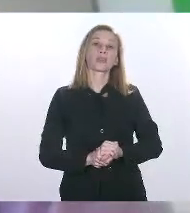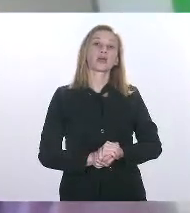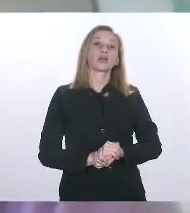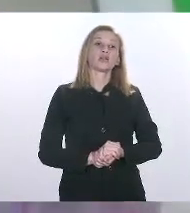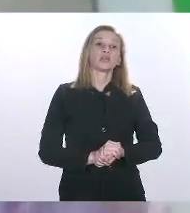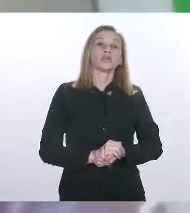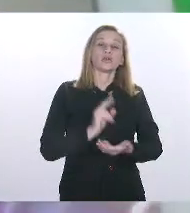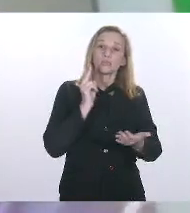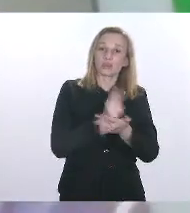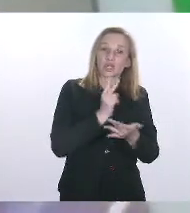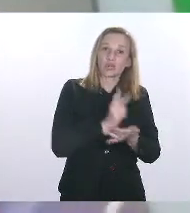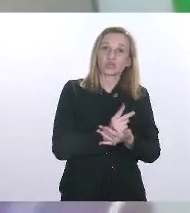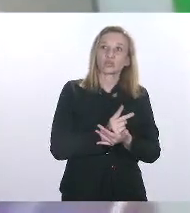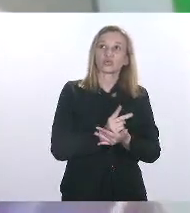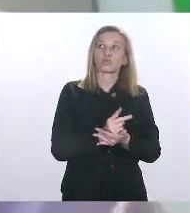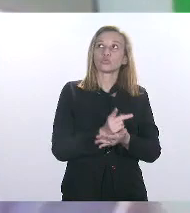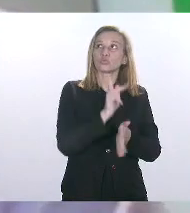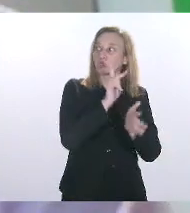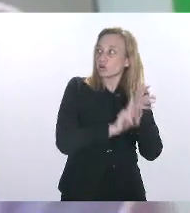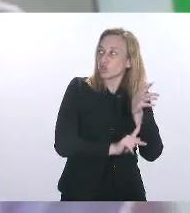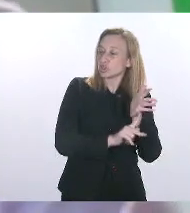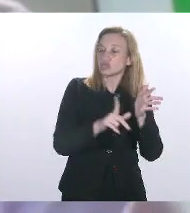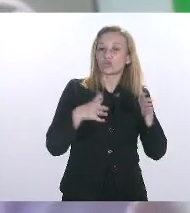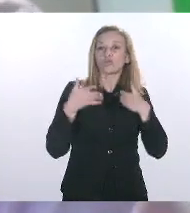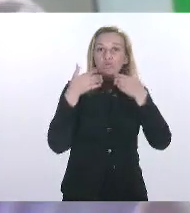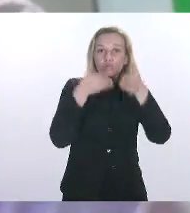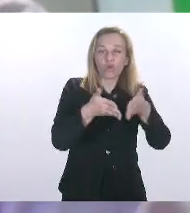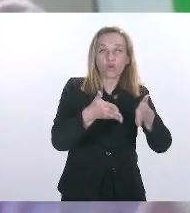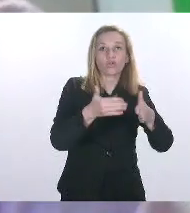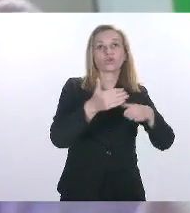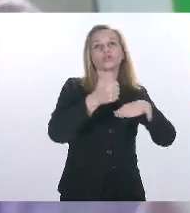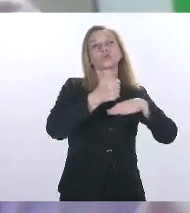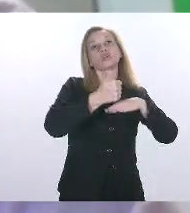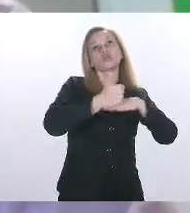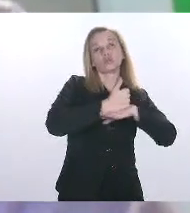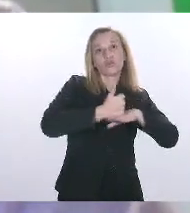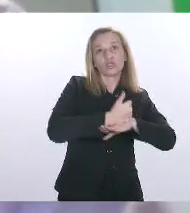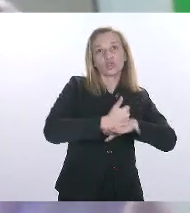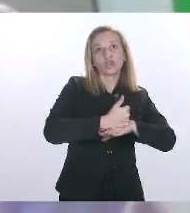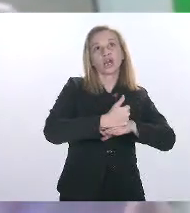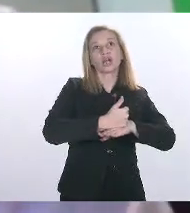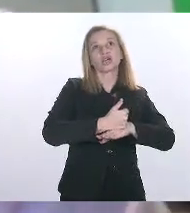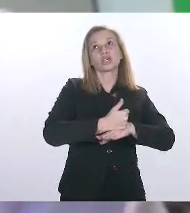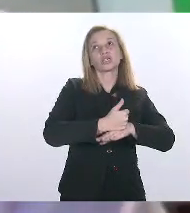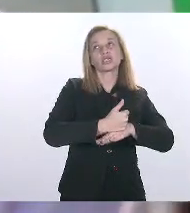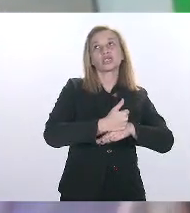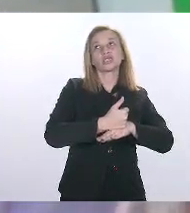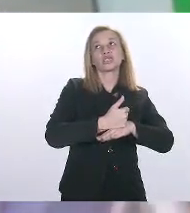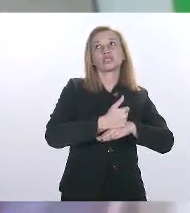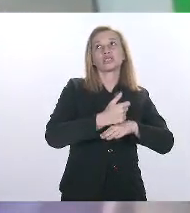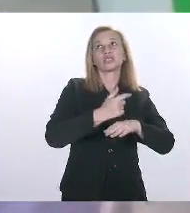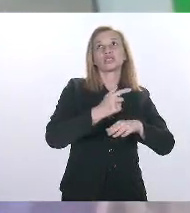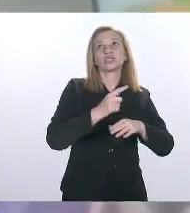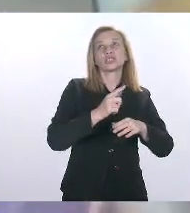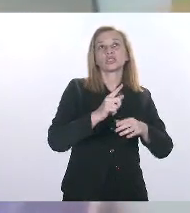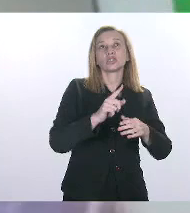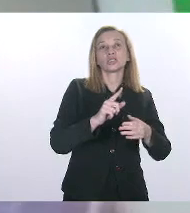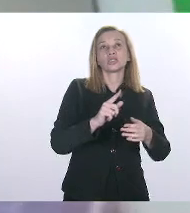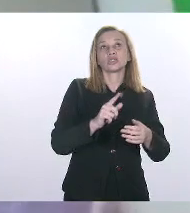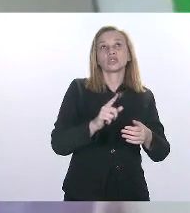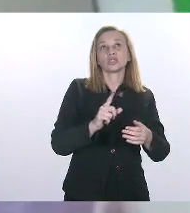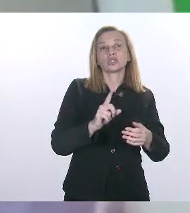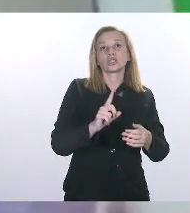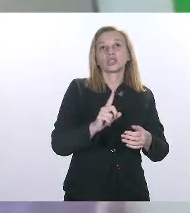forma, mesmo o projeto, digamos assim, tendo um foco em profissionais que regularmente não compõem o quadro do